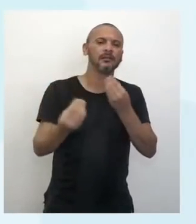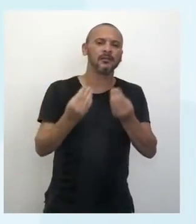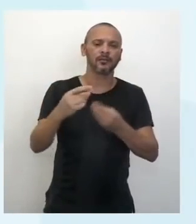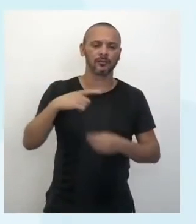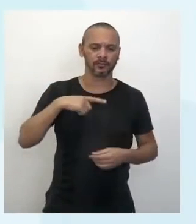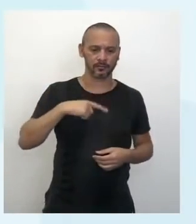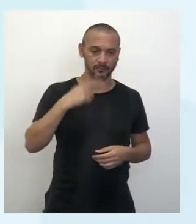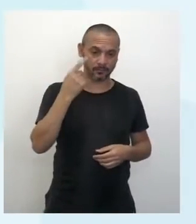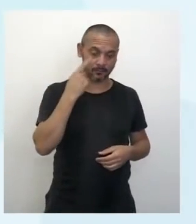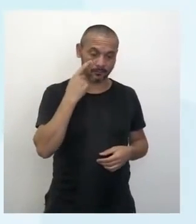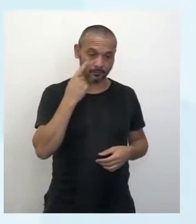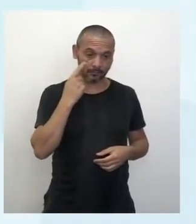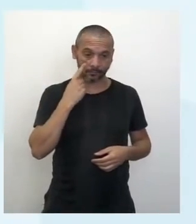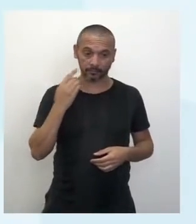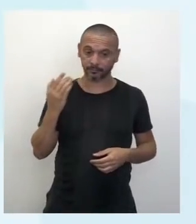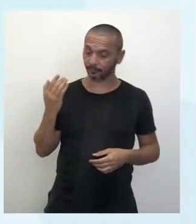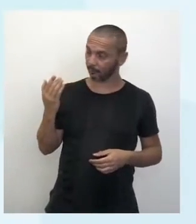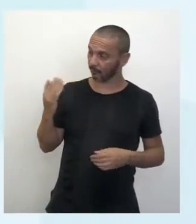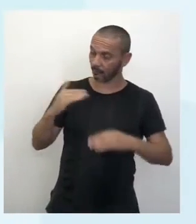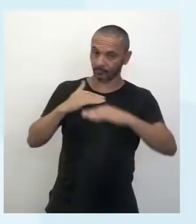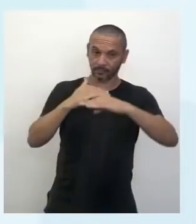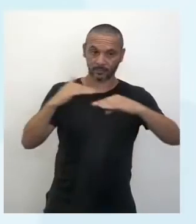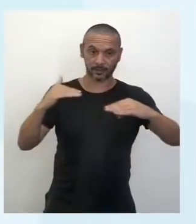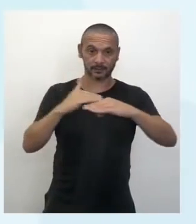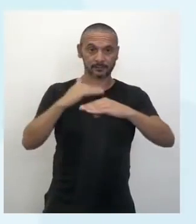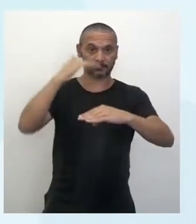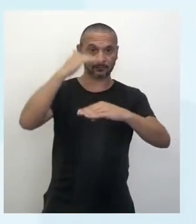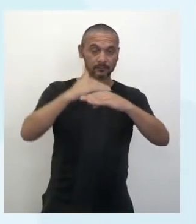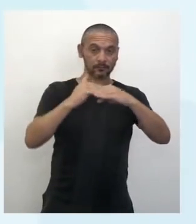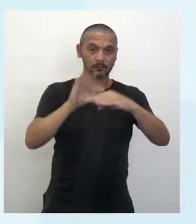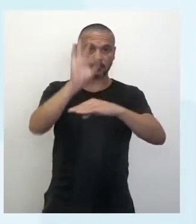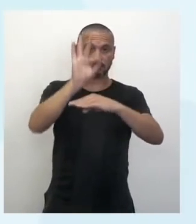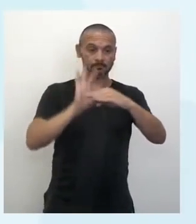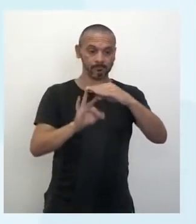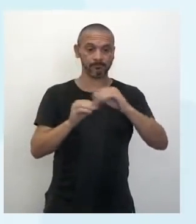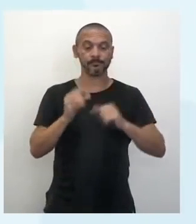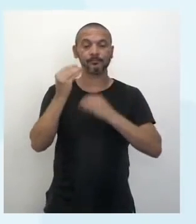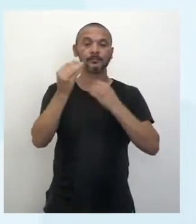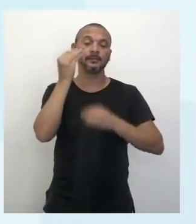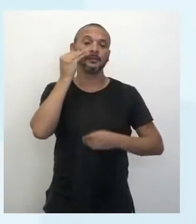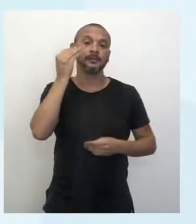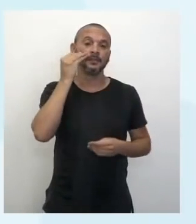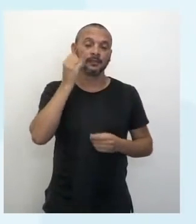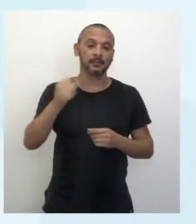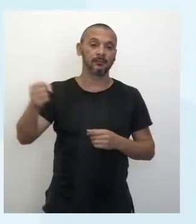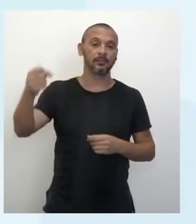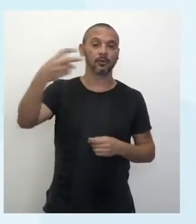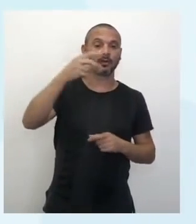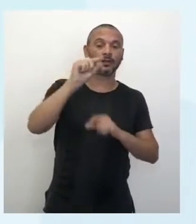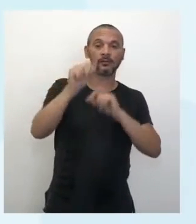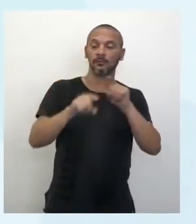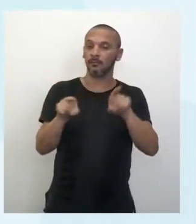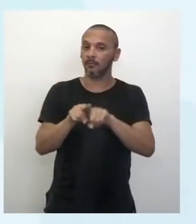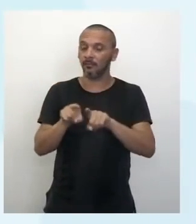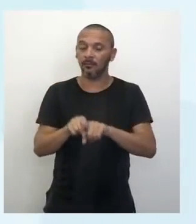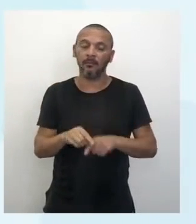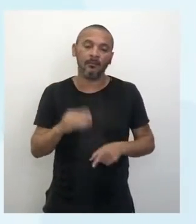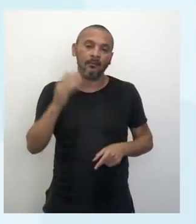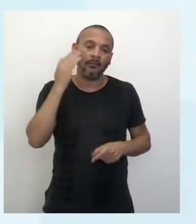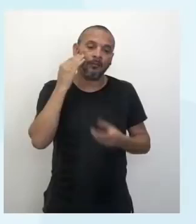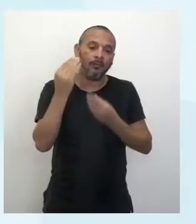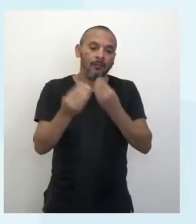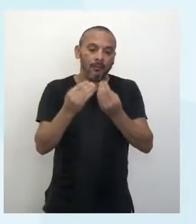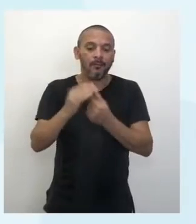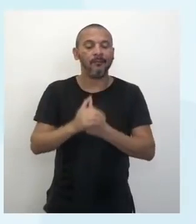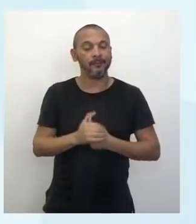Ó, escrevi na forma de fração e aí eu tentei escrever esse número ao quadrado. Eu já sei, como eu descobri, ó,